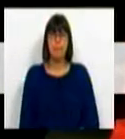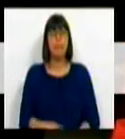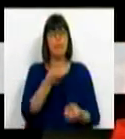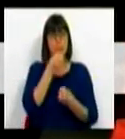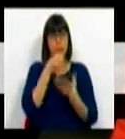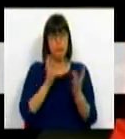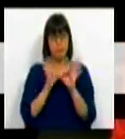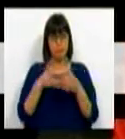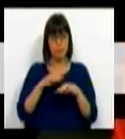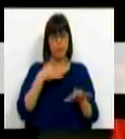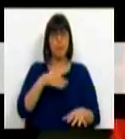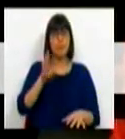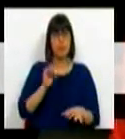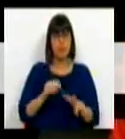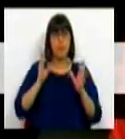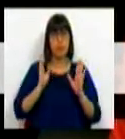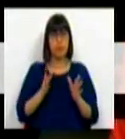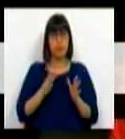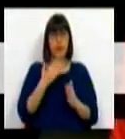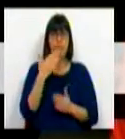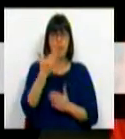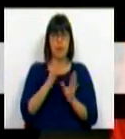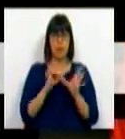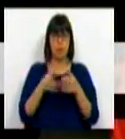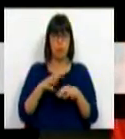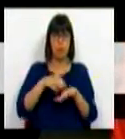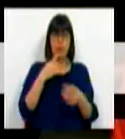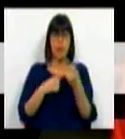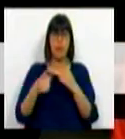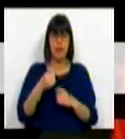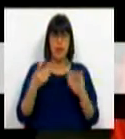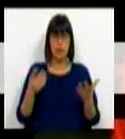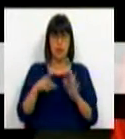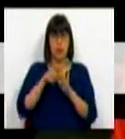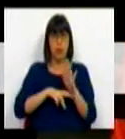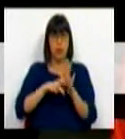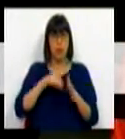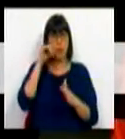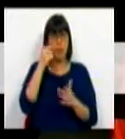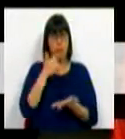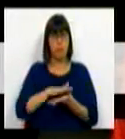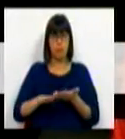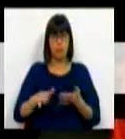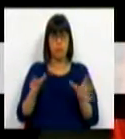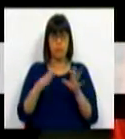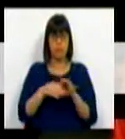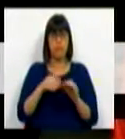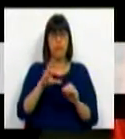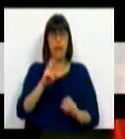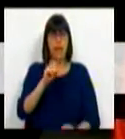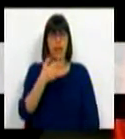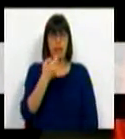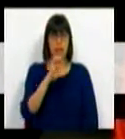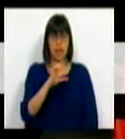Muito bem. O Grupo Parlamentar do Partido Socialista já requeriu esta Comissão Parlamentar de Inquérito, um relatório que ainda não tem conhecimento, sobre o ETRIC